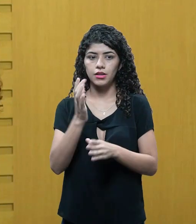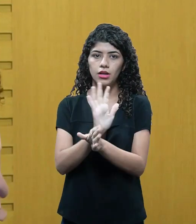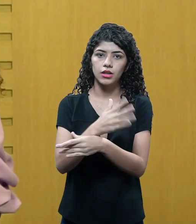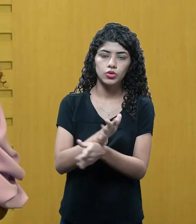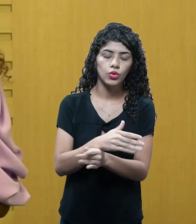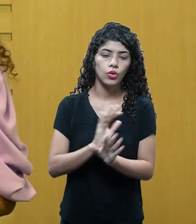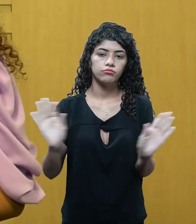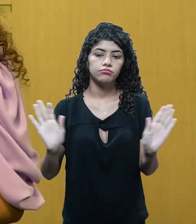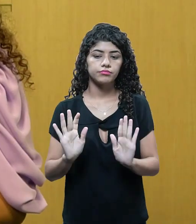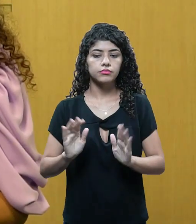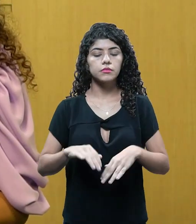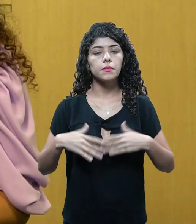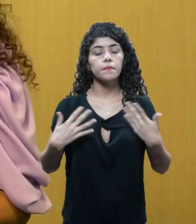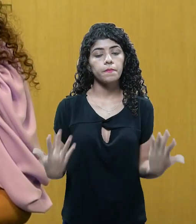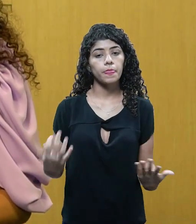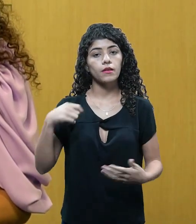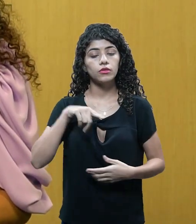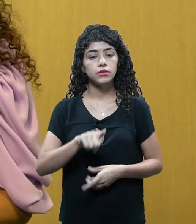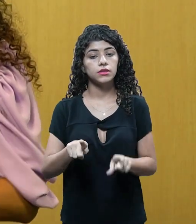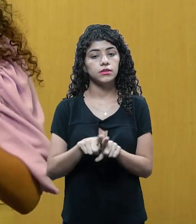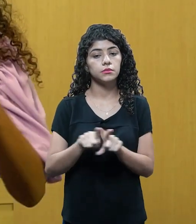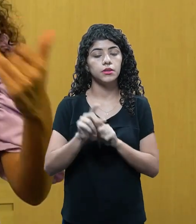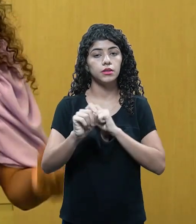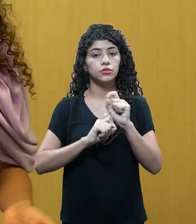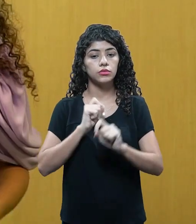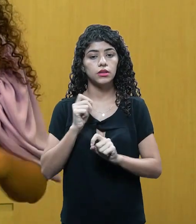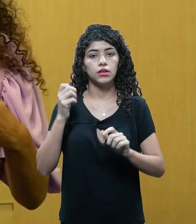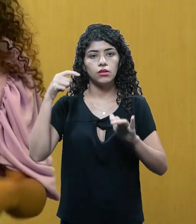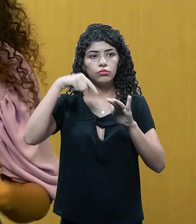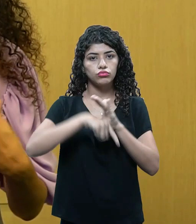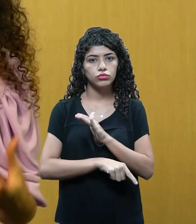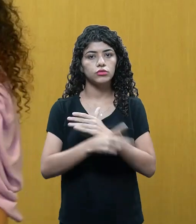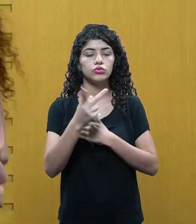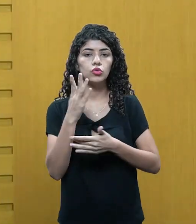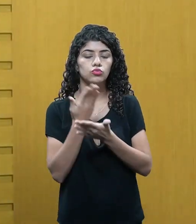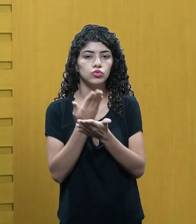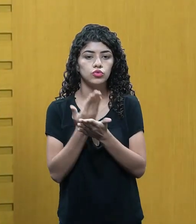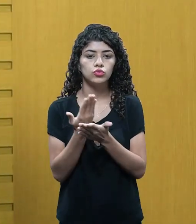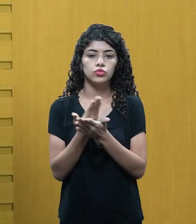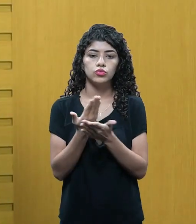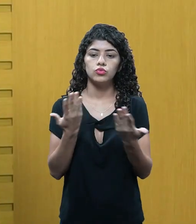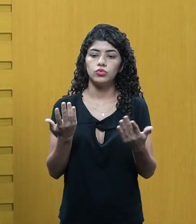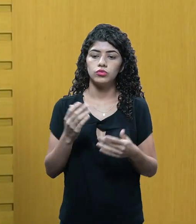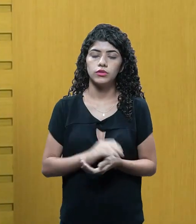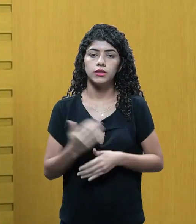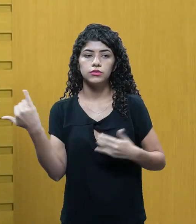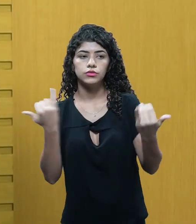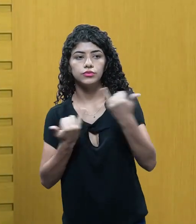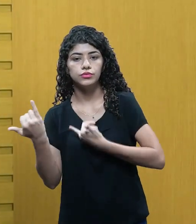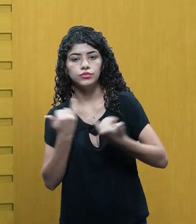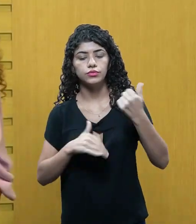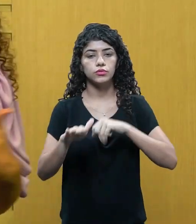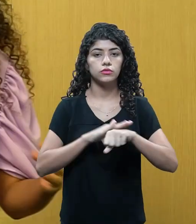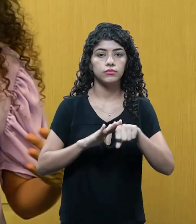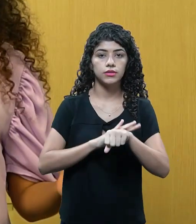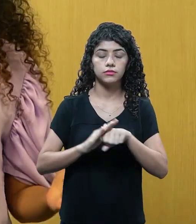não. E aí, você, inclusive, aprofundando os seus estudos em roteiro, se